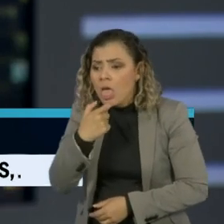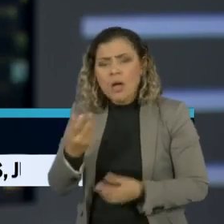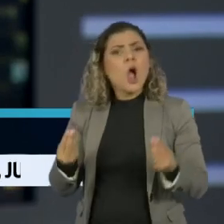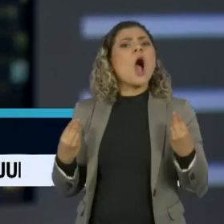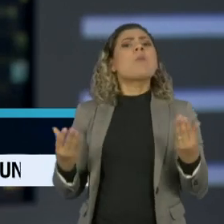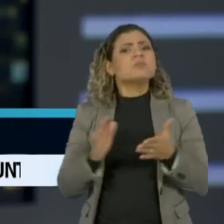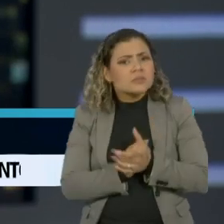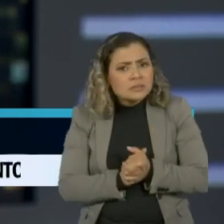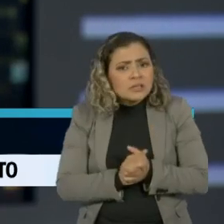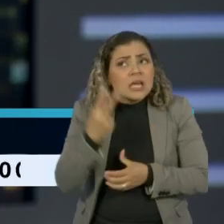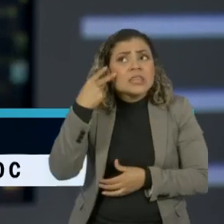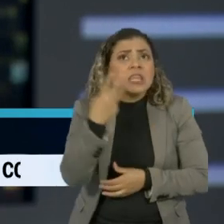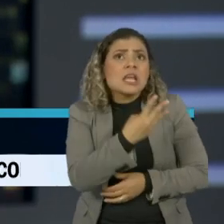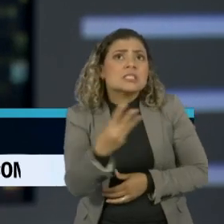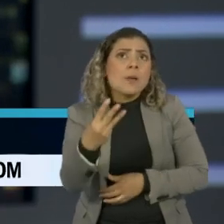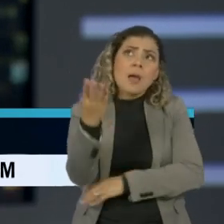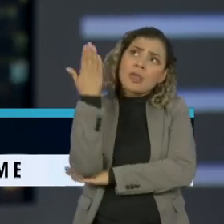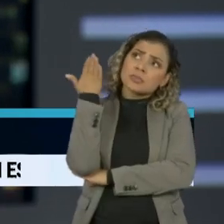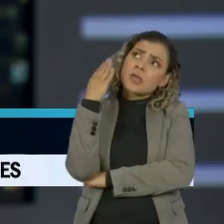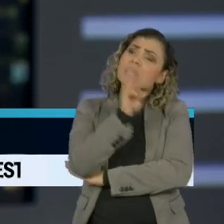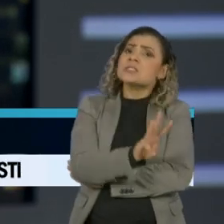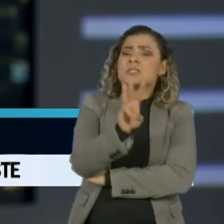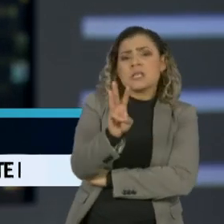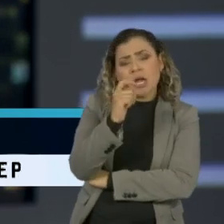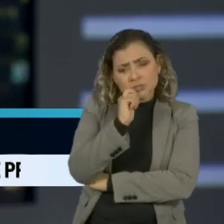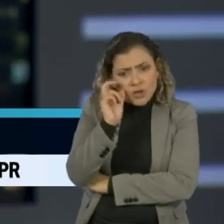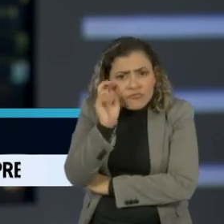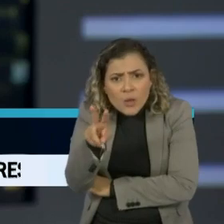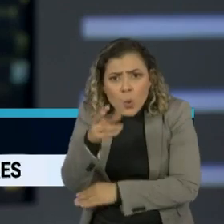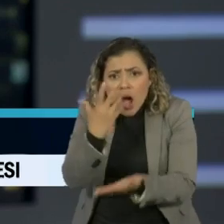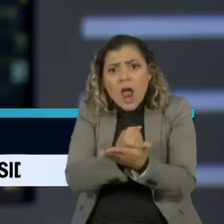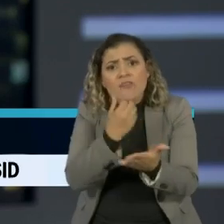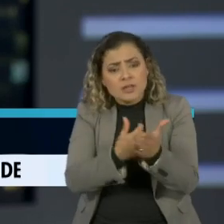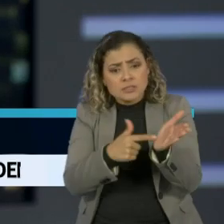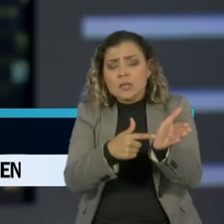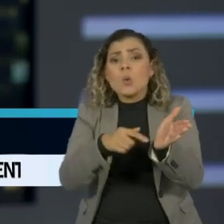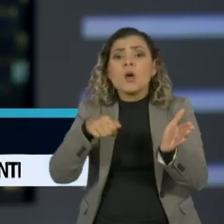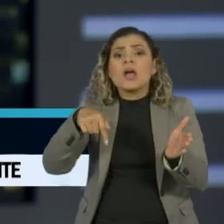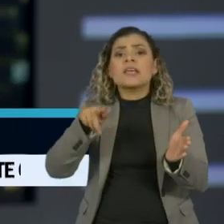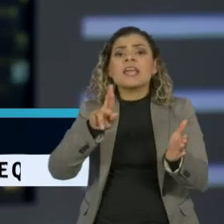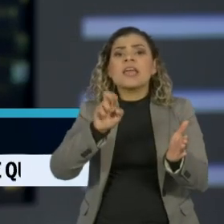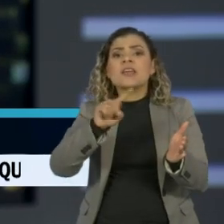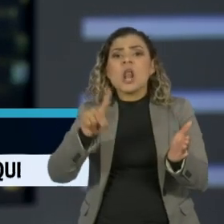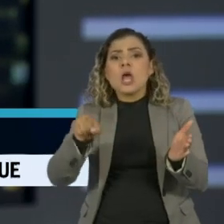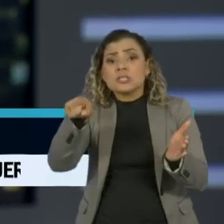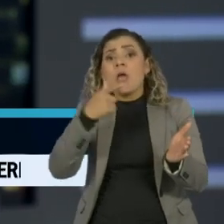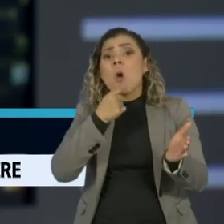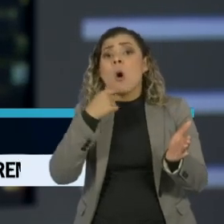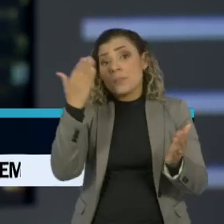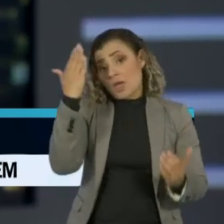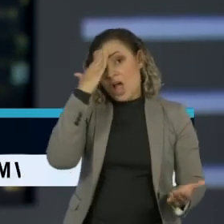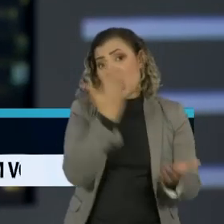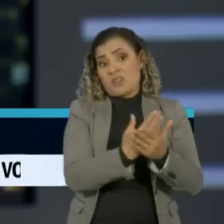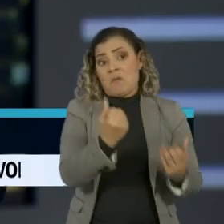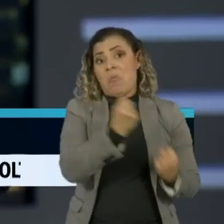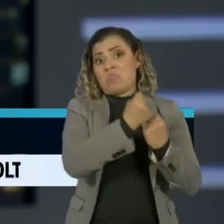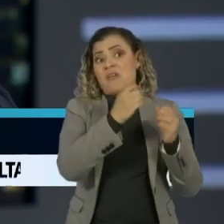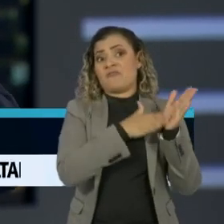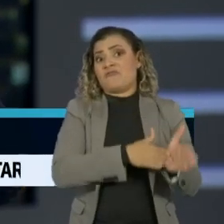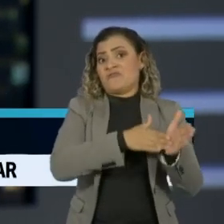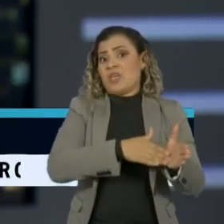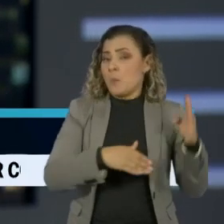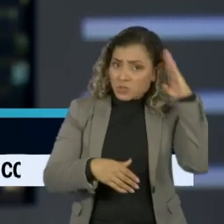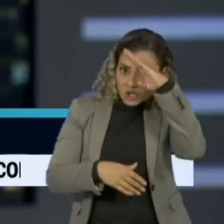E há cerca de 3 semanas atrás, o site de Veja colocou uma gravação do senhor Queiroz, que é o homem de confiança do Jair Bolsonaro, porque os filhos não são nada,